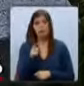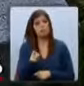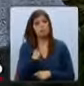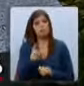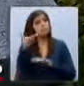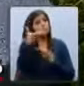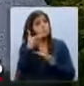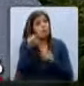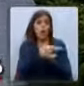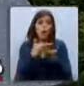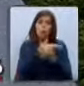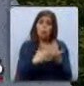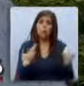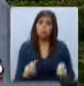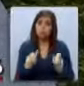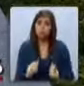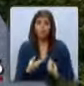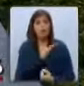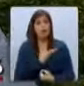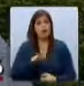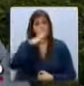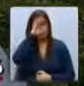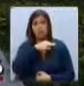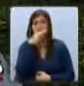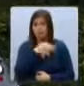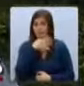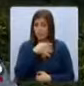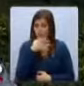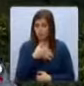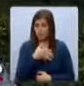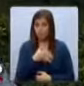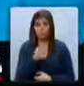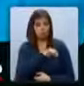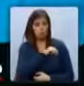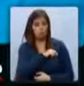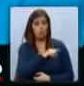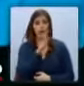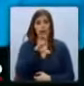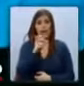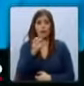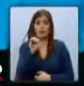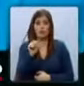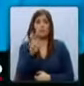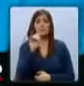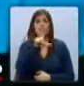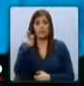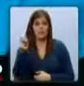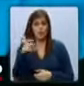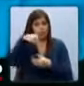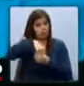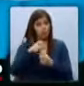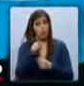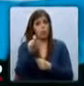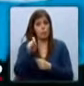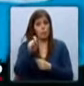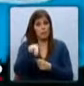diplomacia económica o antigo primeiro ministro insiste no entanto que o dinheiro recebeu de Carlos Santos Silva eis administrador do mesmo grupo plena foi